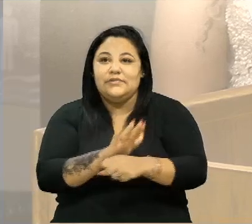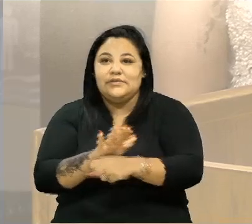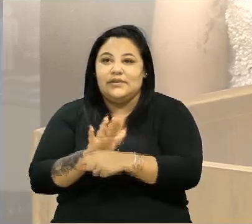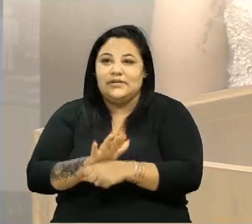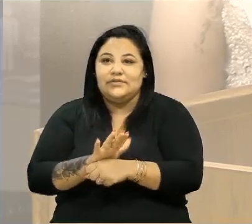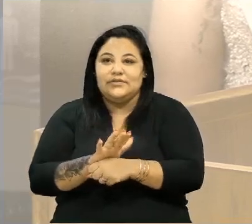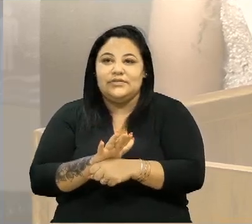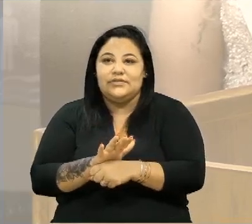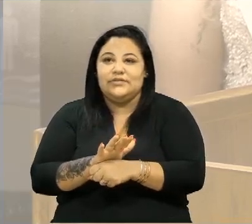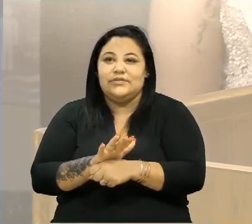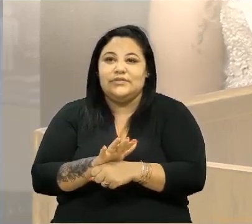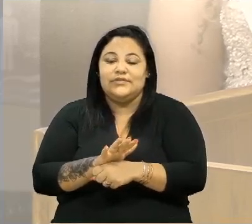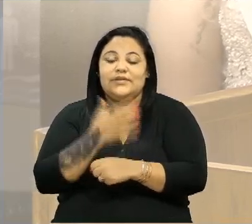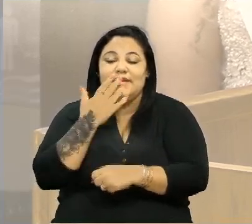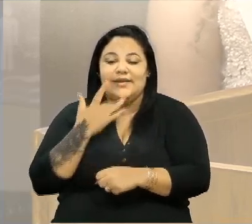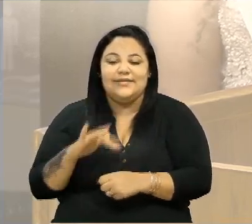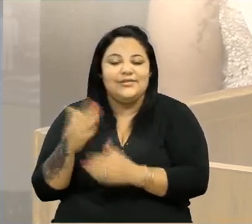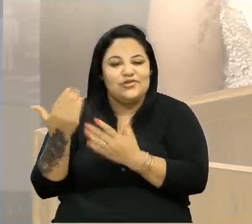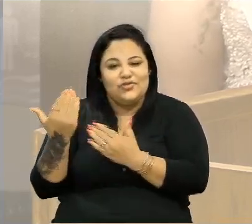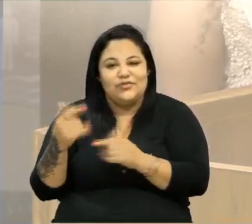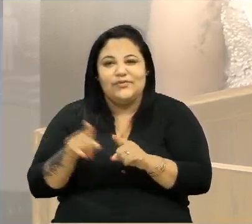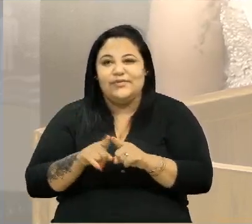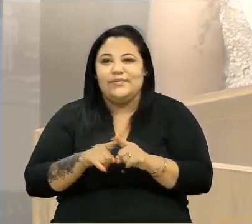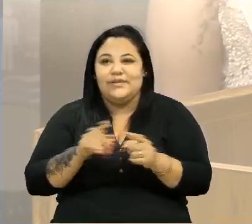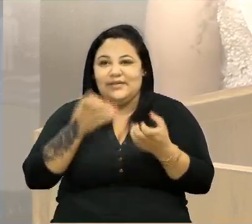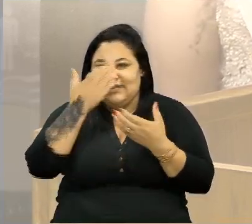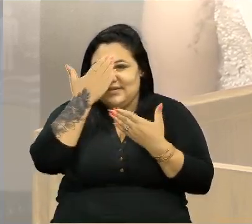e adolescentes. Gostaria de